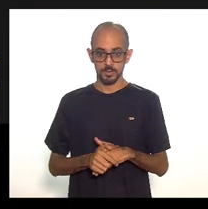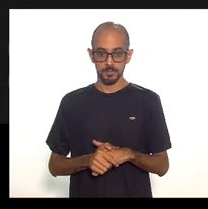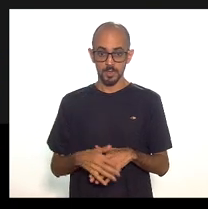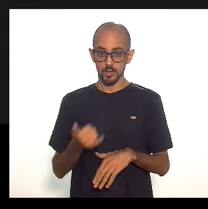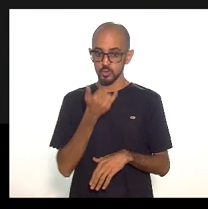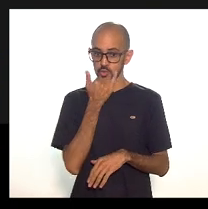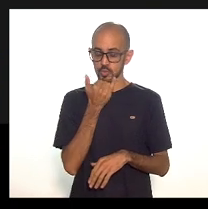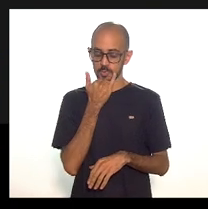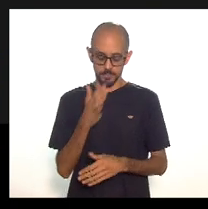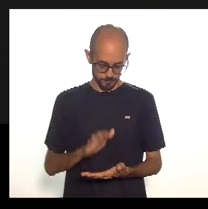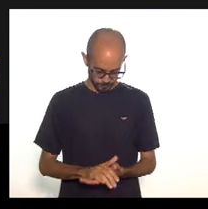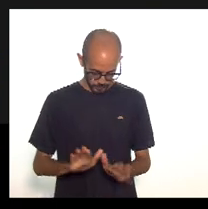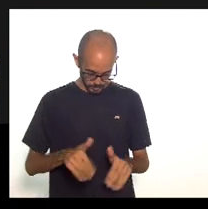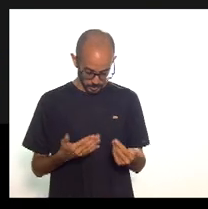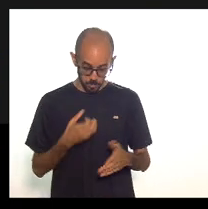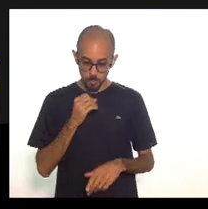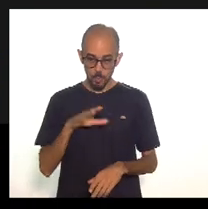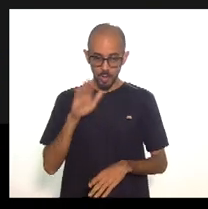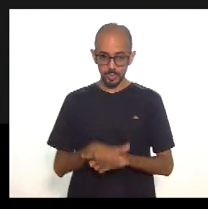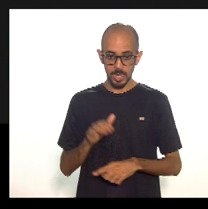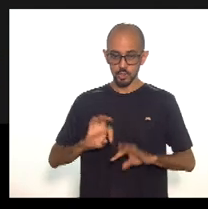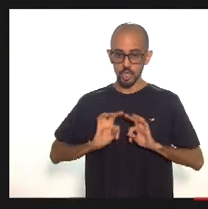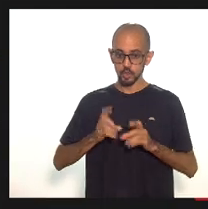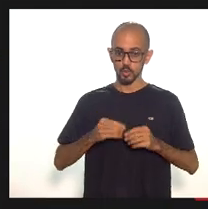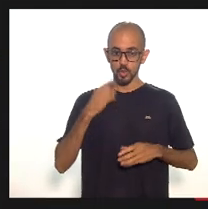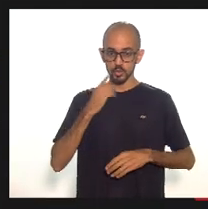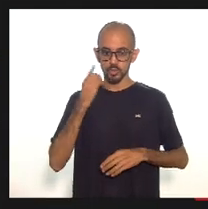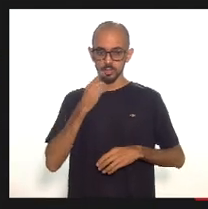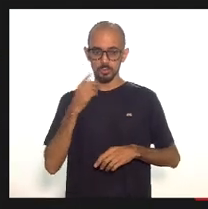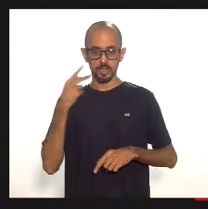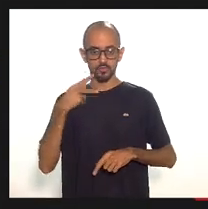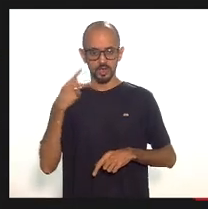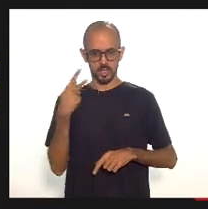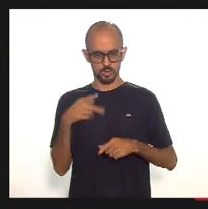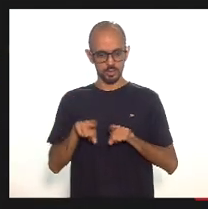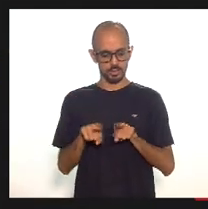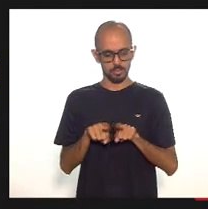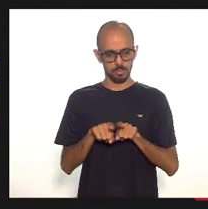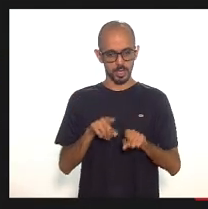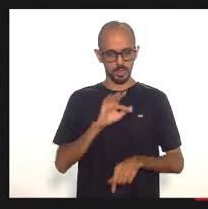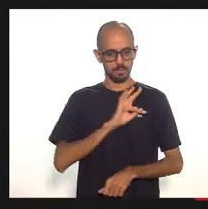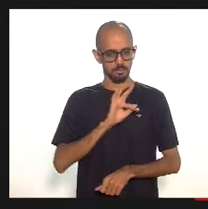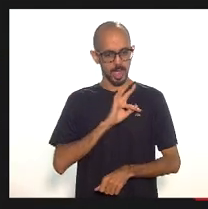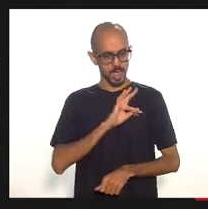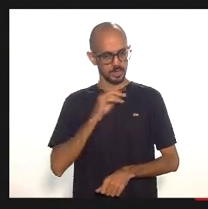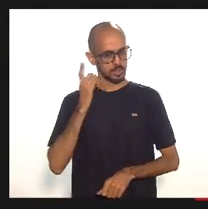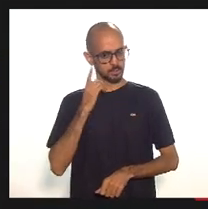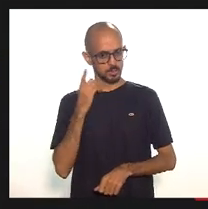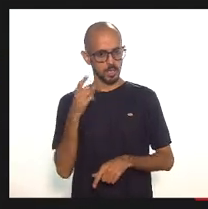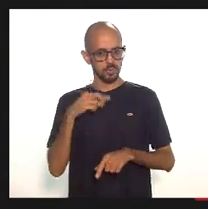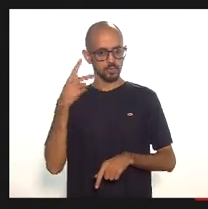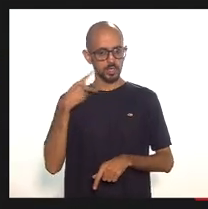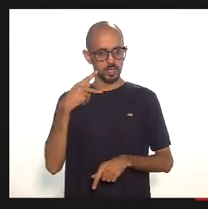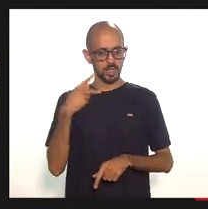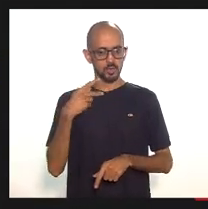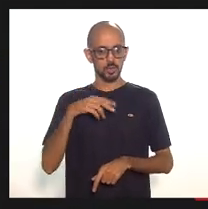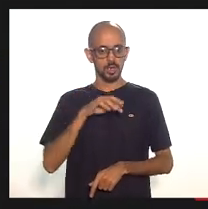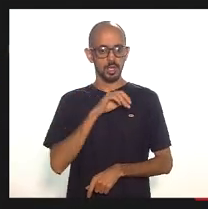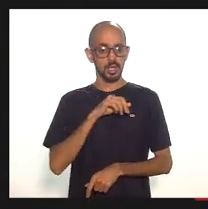desculpa. Então, boa tarde a todos os parlamentares. Boa tarde, Marta, deputada Marta, vereadora